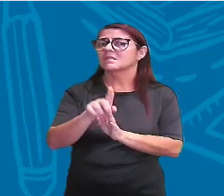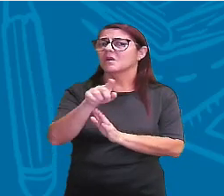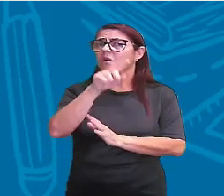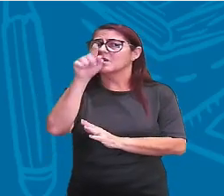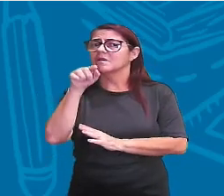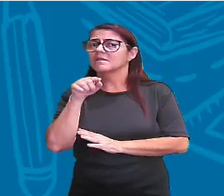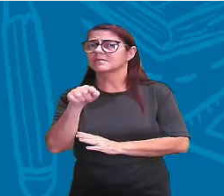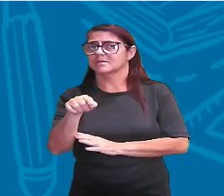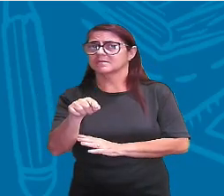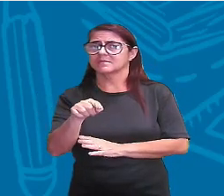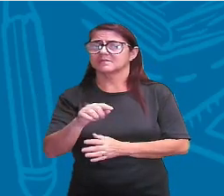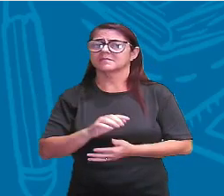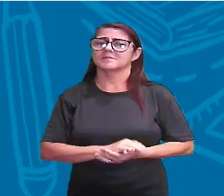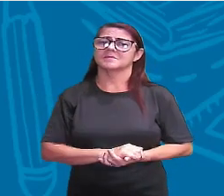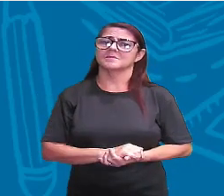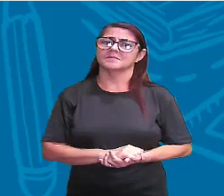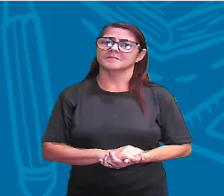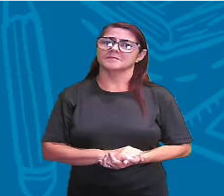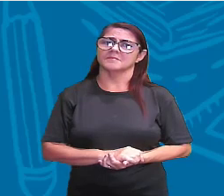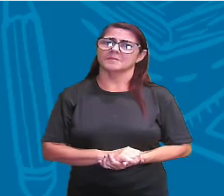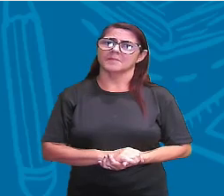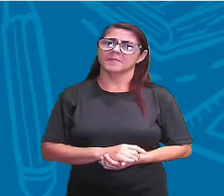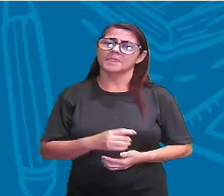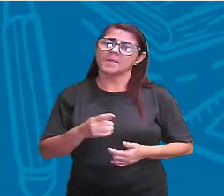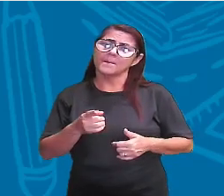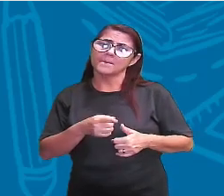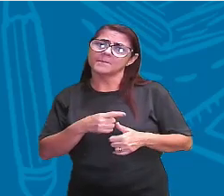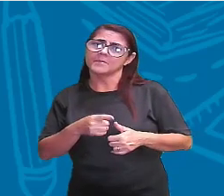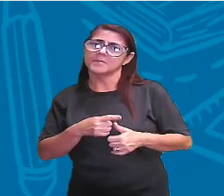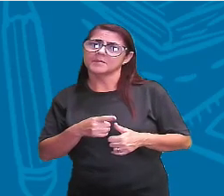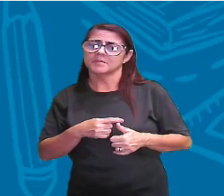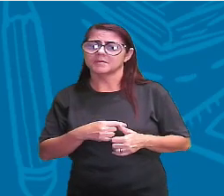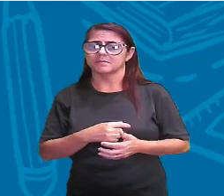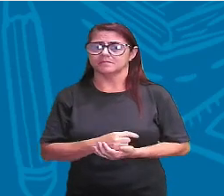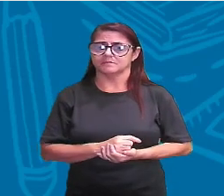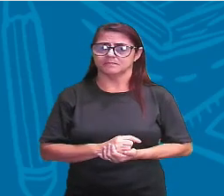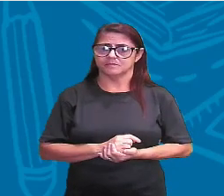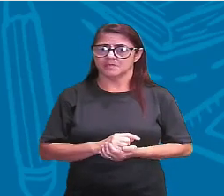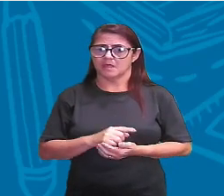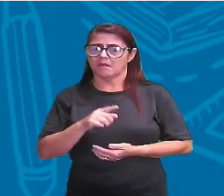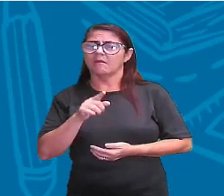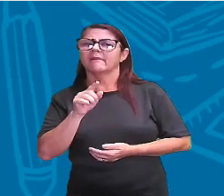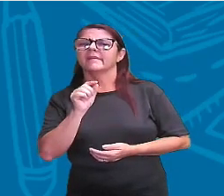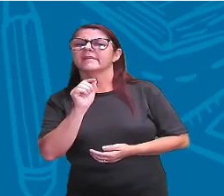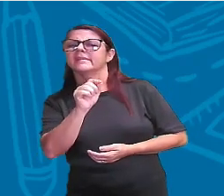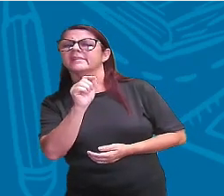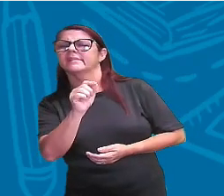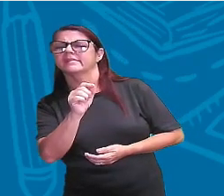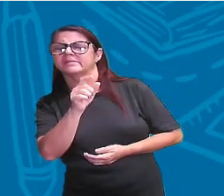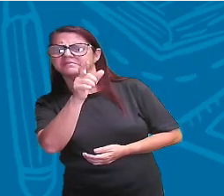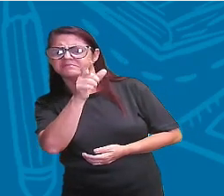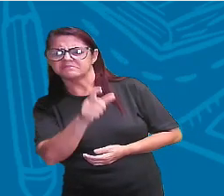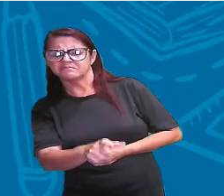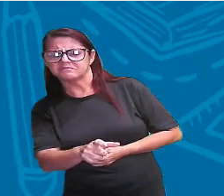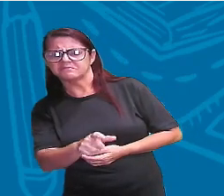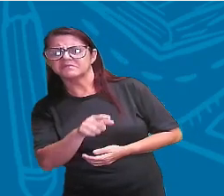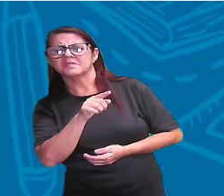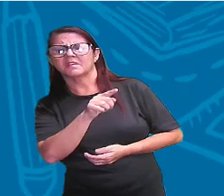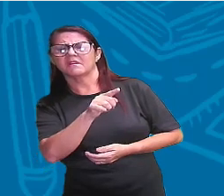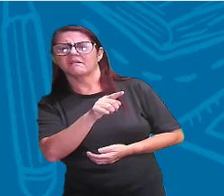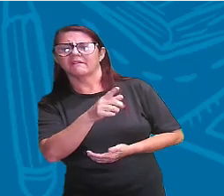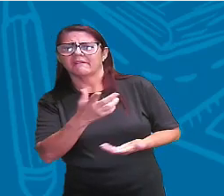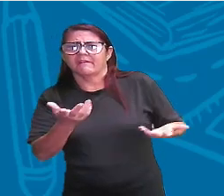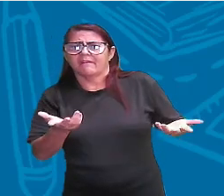interrogação, perguntas. E aí a gente tem a primeira que diz, who are you? Quem é você? Who? Depois